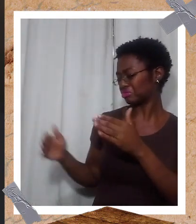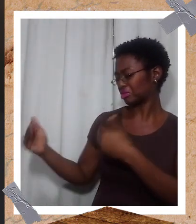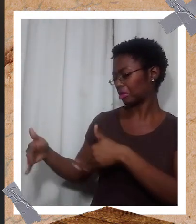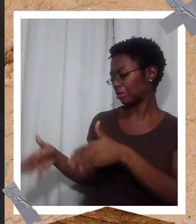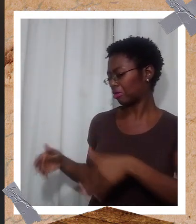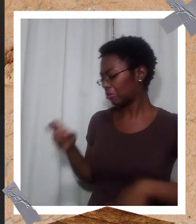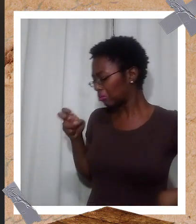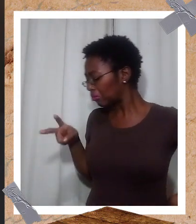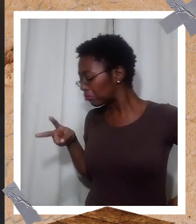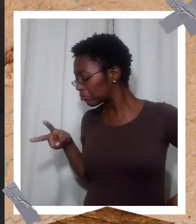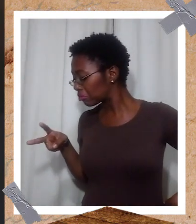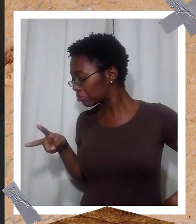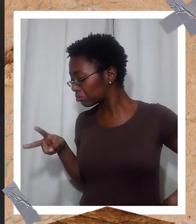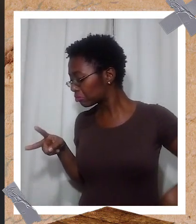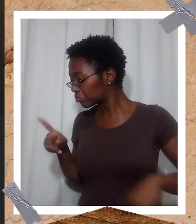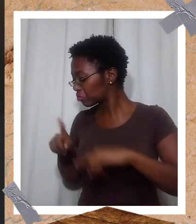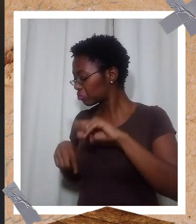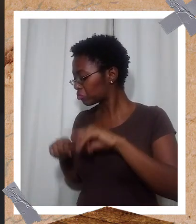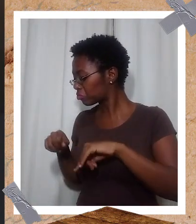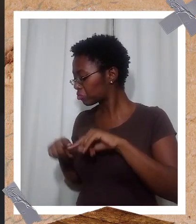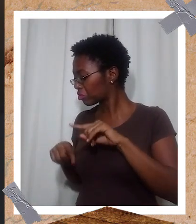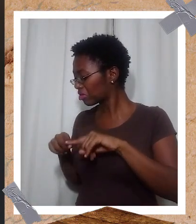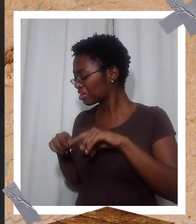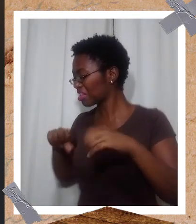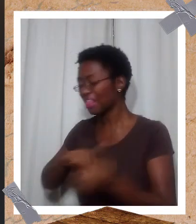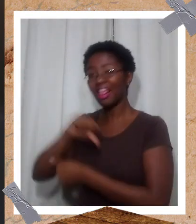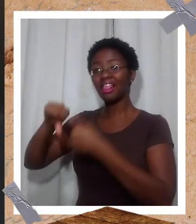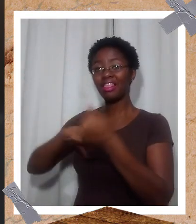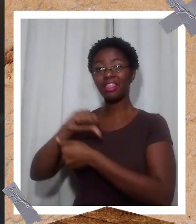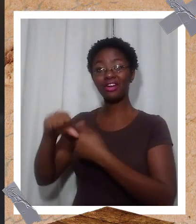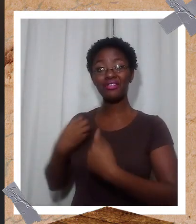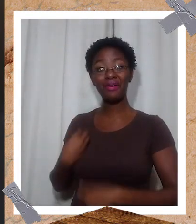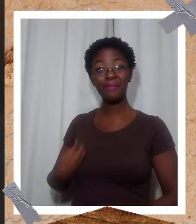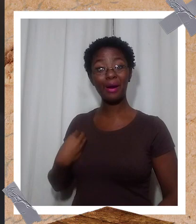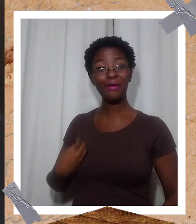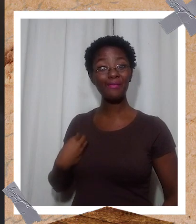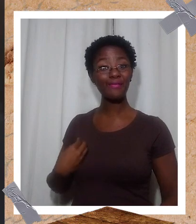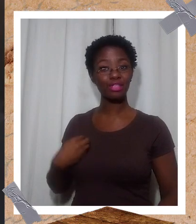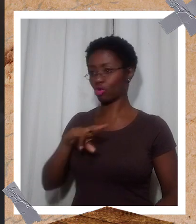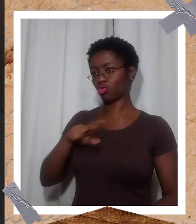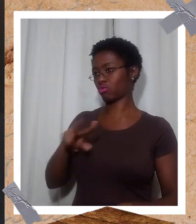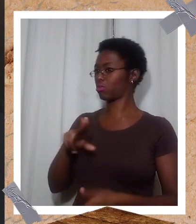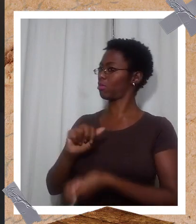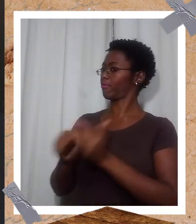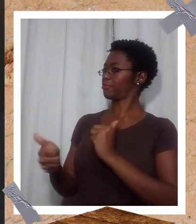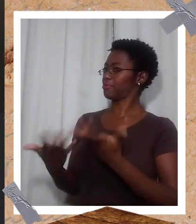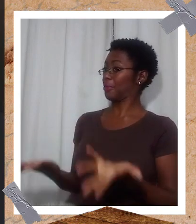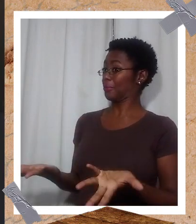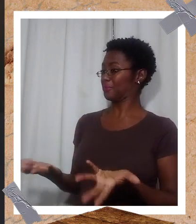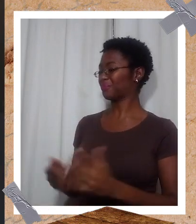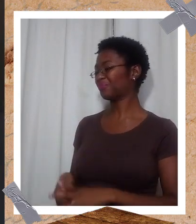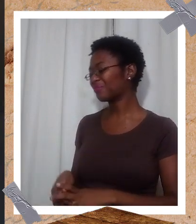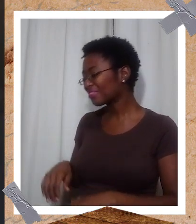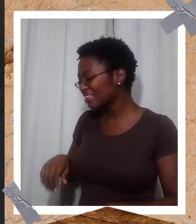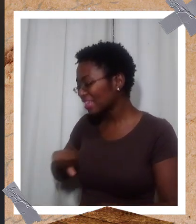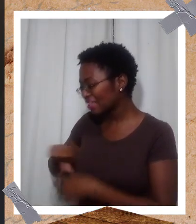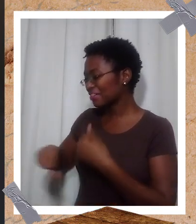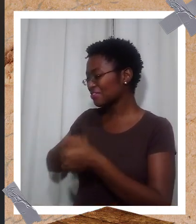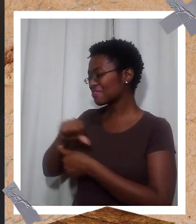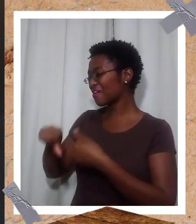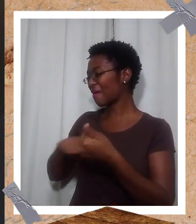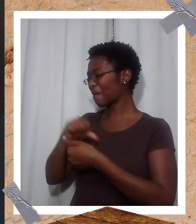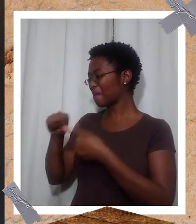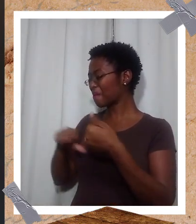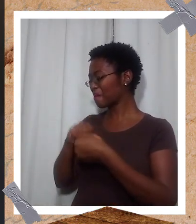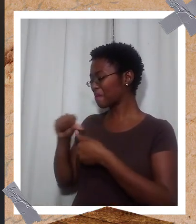surge ali um objeto que vai transformar uma vida, que vai transformar uma trajetória. E a partir da